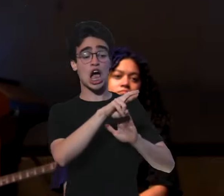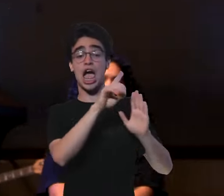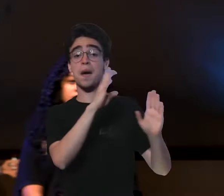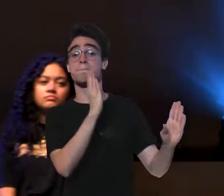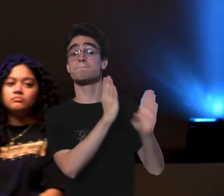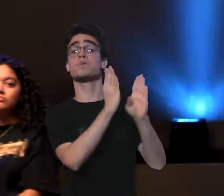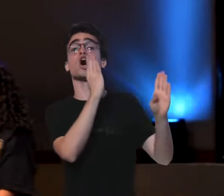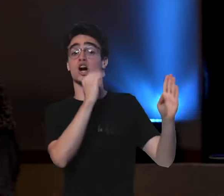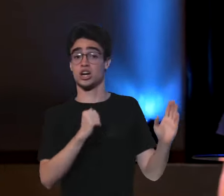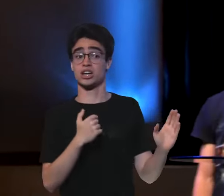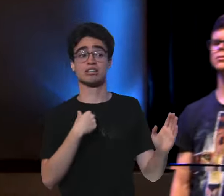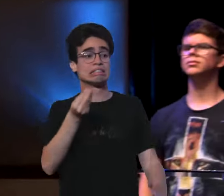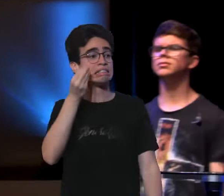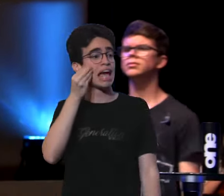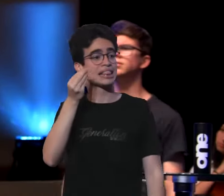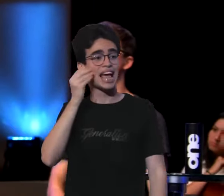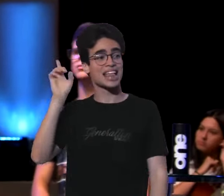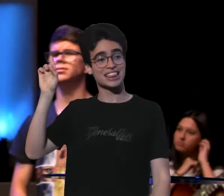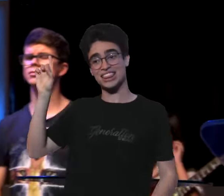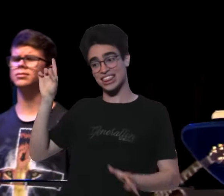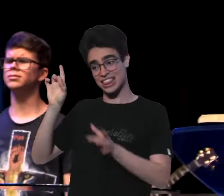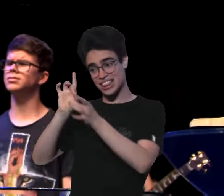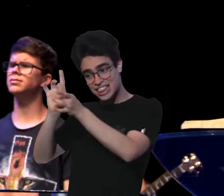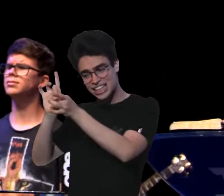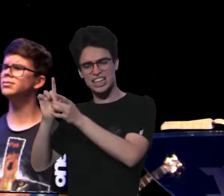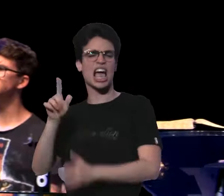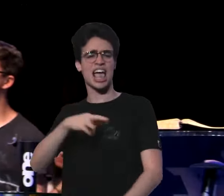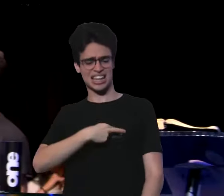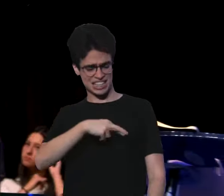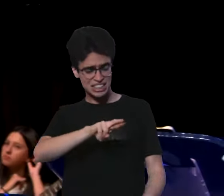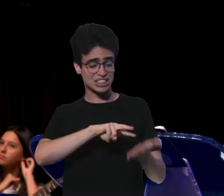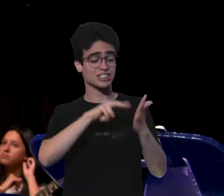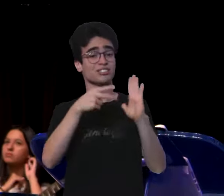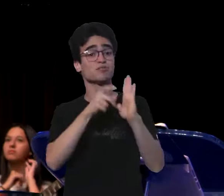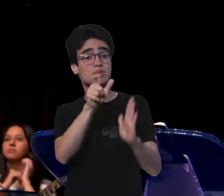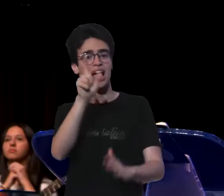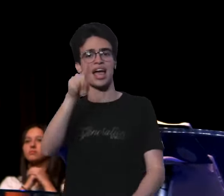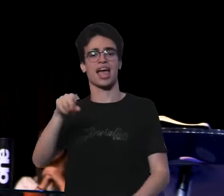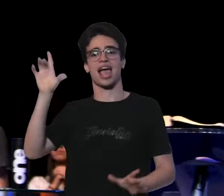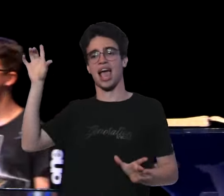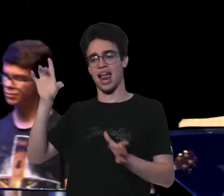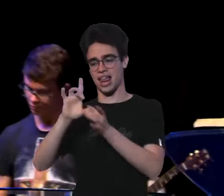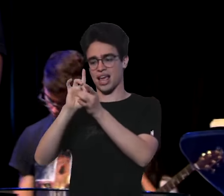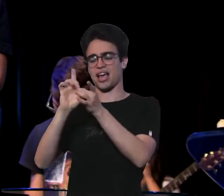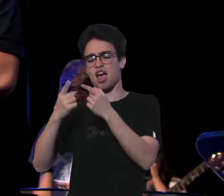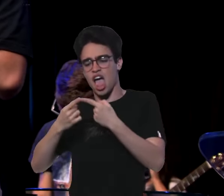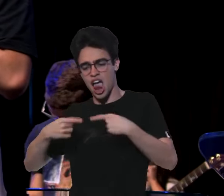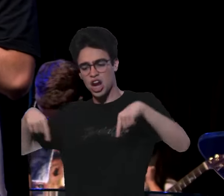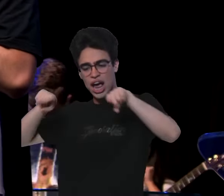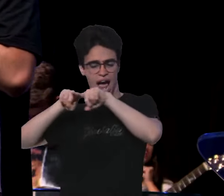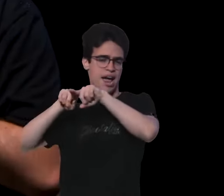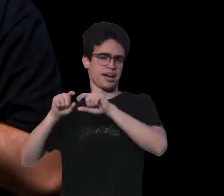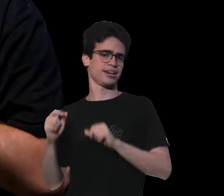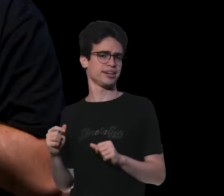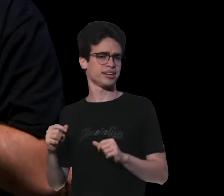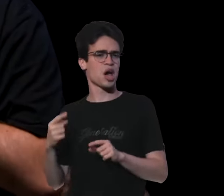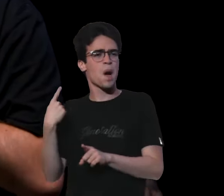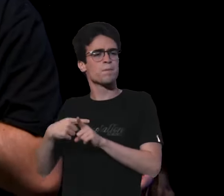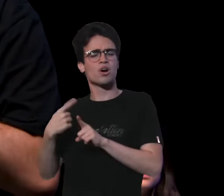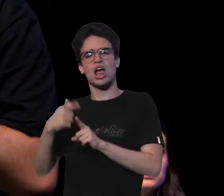gente tenta se conectar com Deus. Religião significa religar. E por que religar?